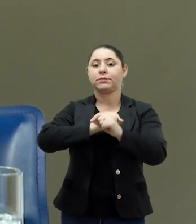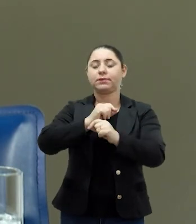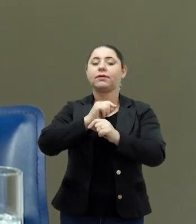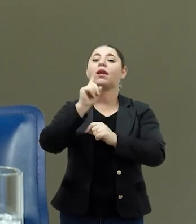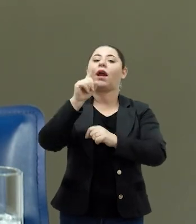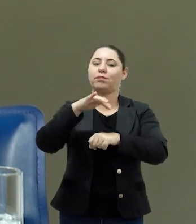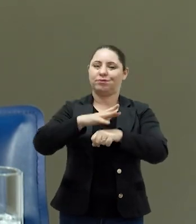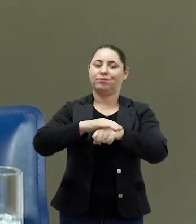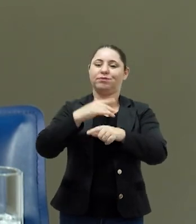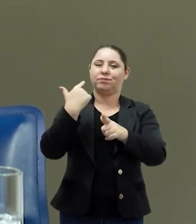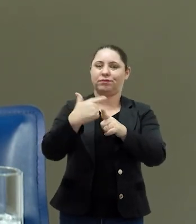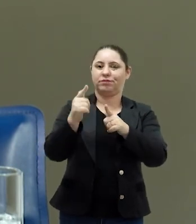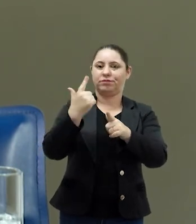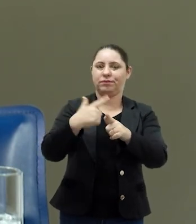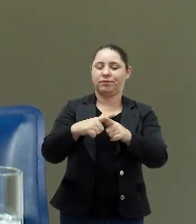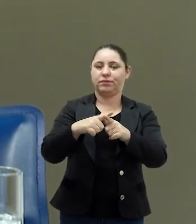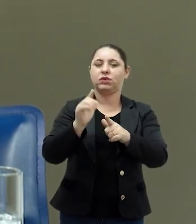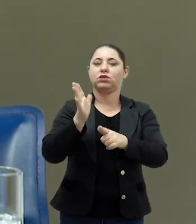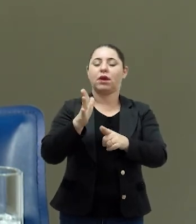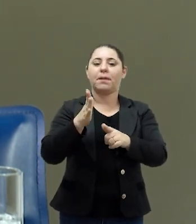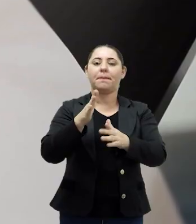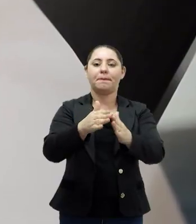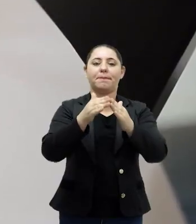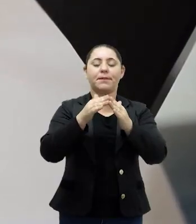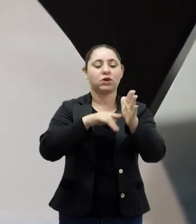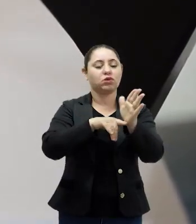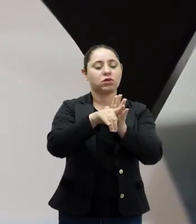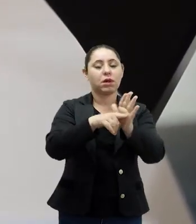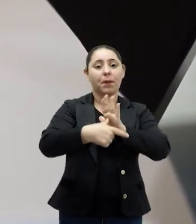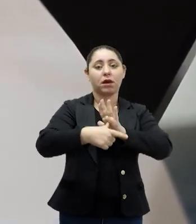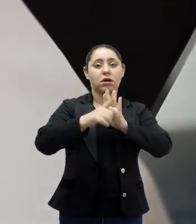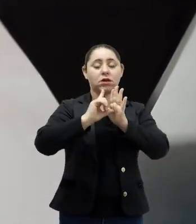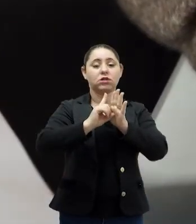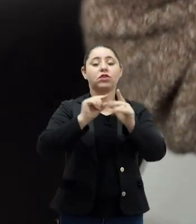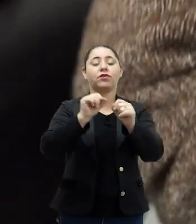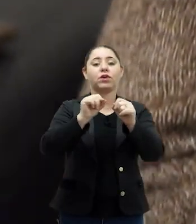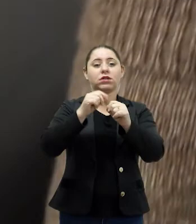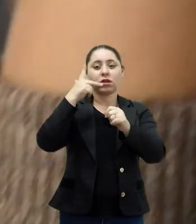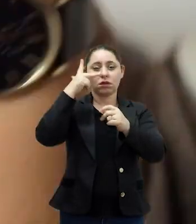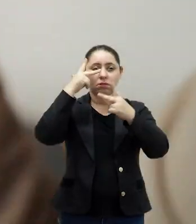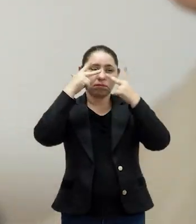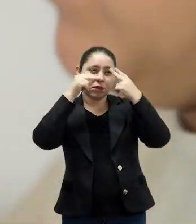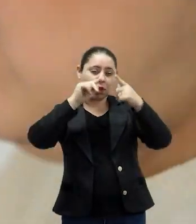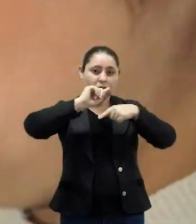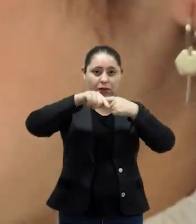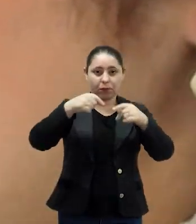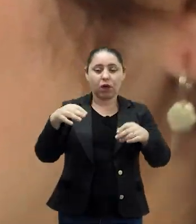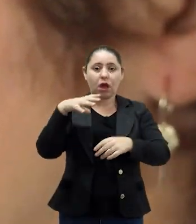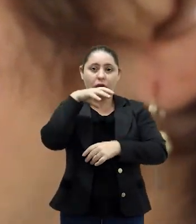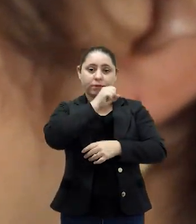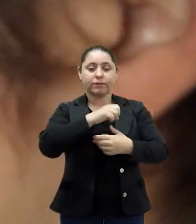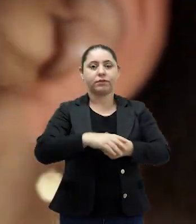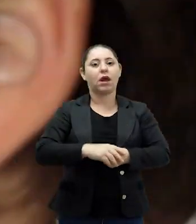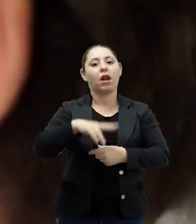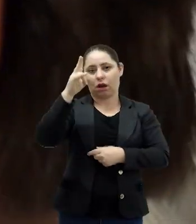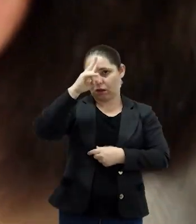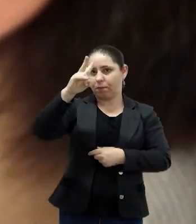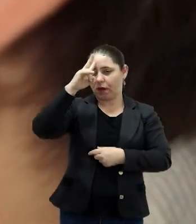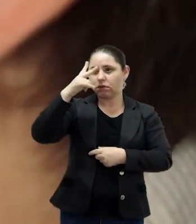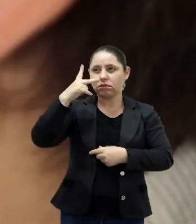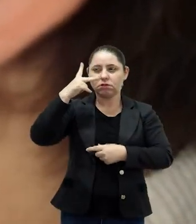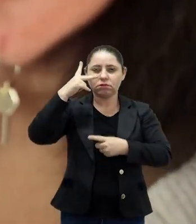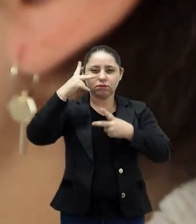que a catarata é a causa, a gente já pede os exames pré-operatórios e já faz a cirurgia na sequência. Lembrando que a cirurgia